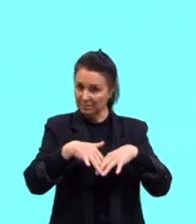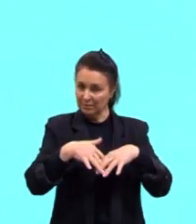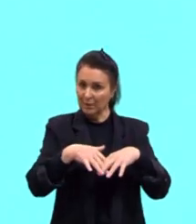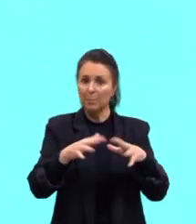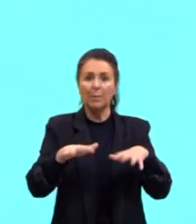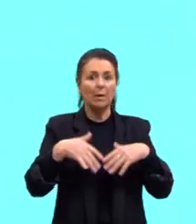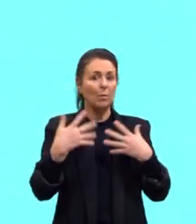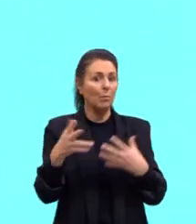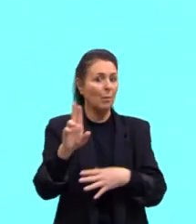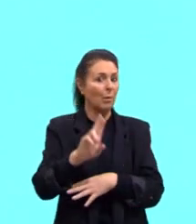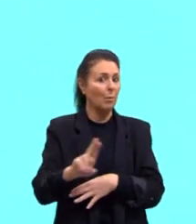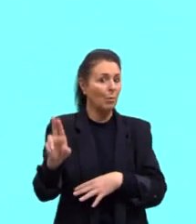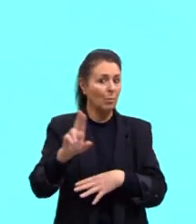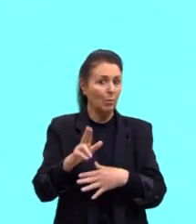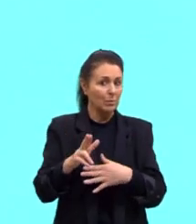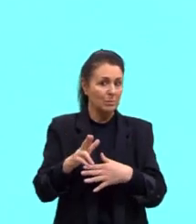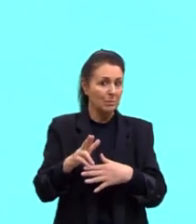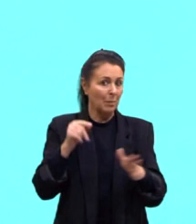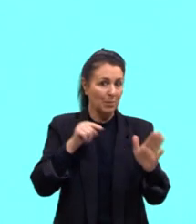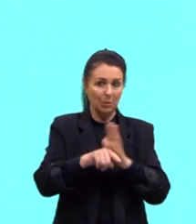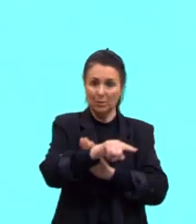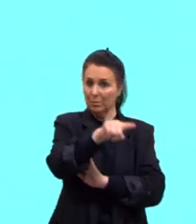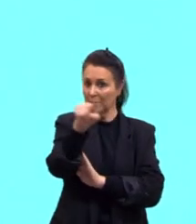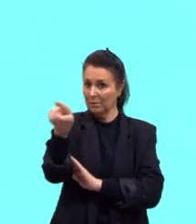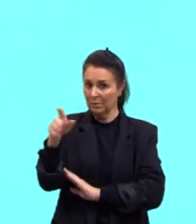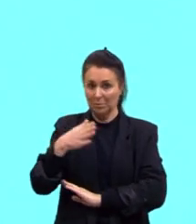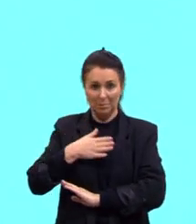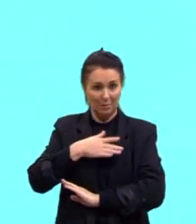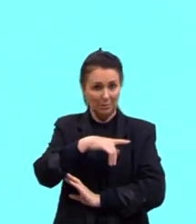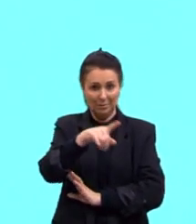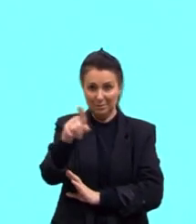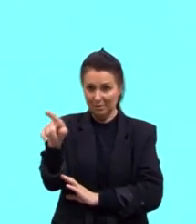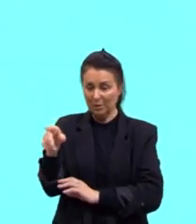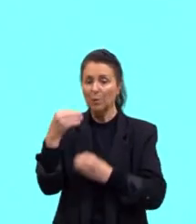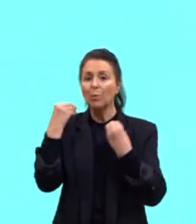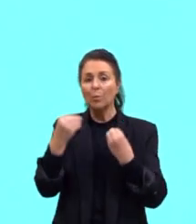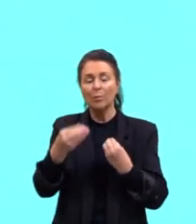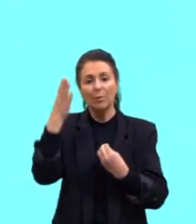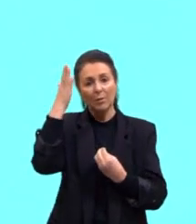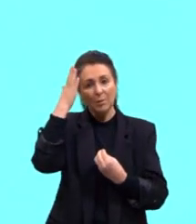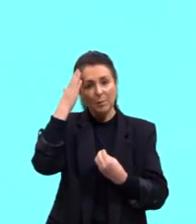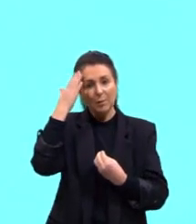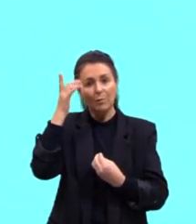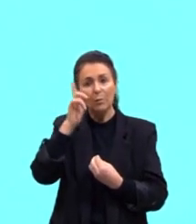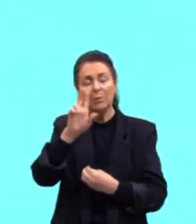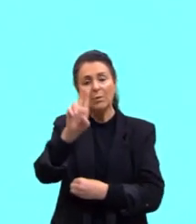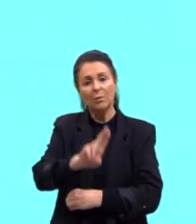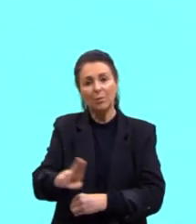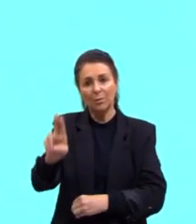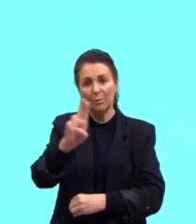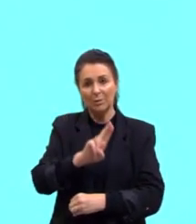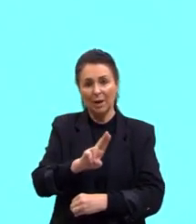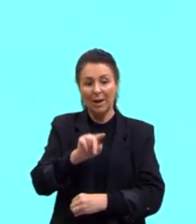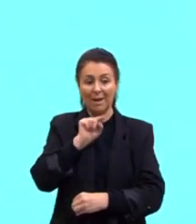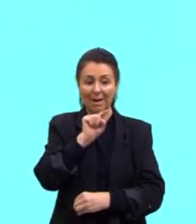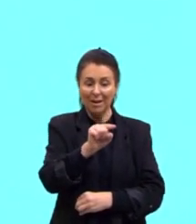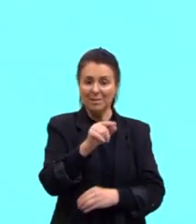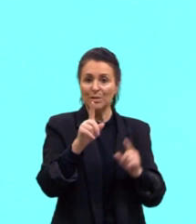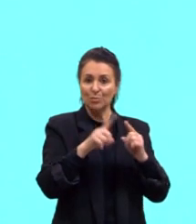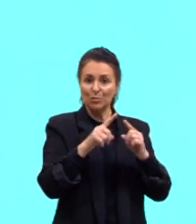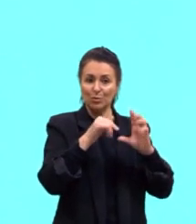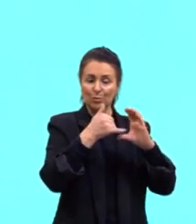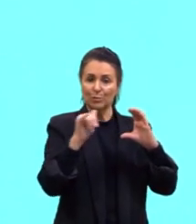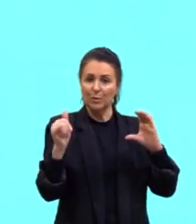dispositivo eletrônico quando eu perguntei para vocês como a gente vai saber se eu vou conseguir utilizar essa pilha